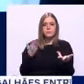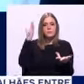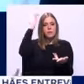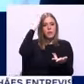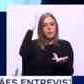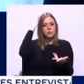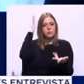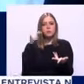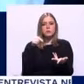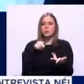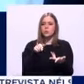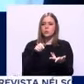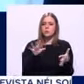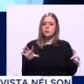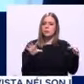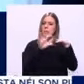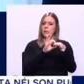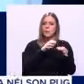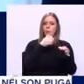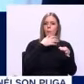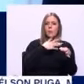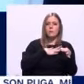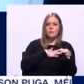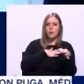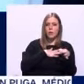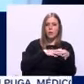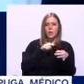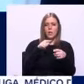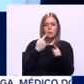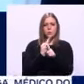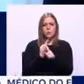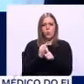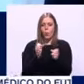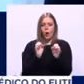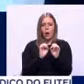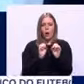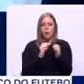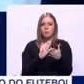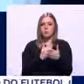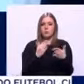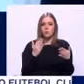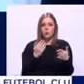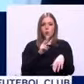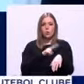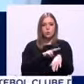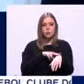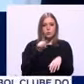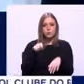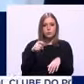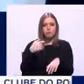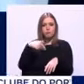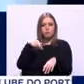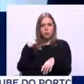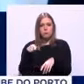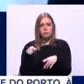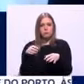que não há uma ligação entre o Benfica e esses atos, e só o diretor jurídico é que vai ao julgamento sem